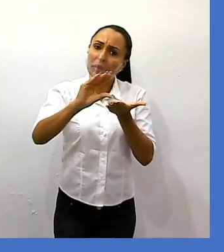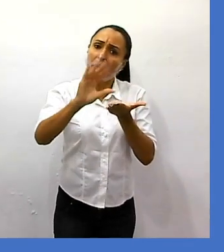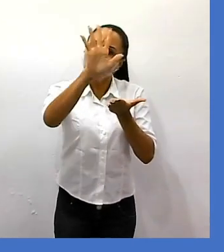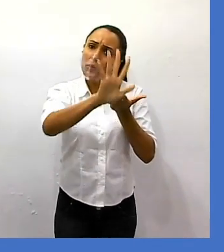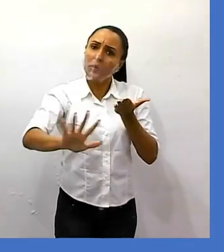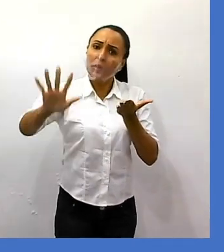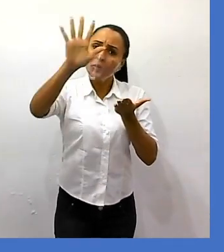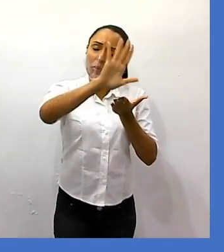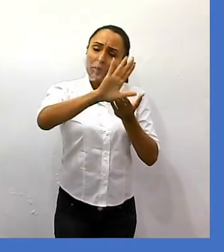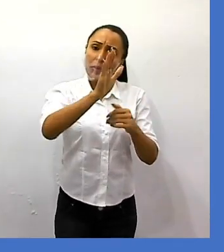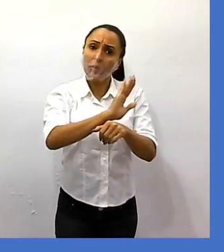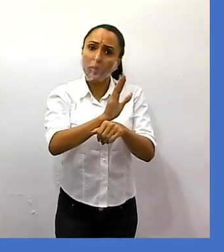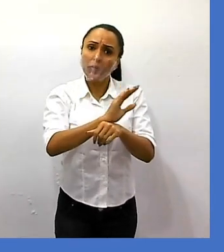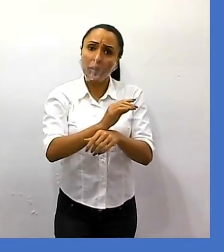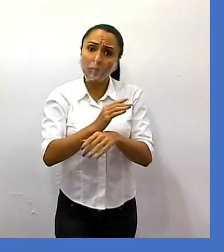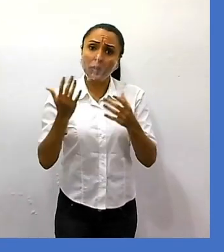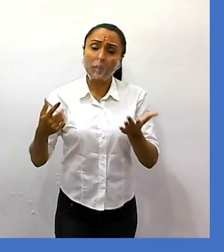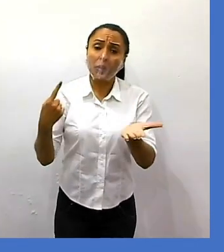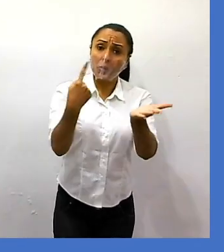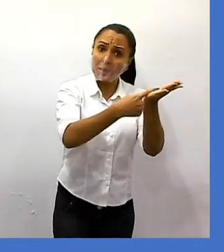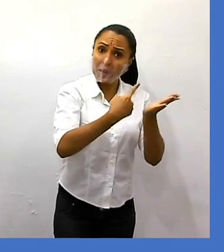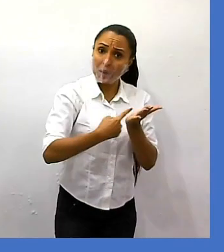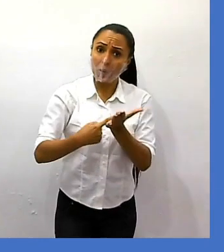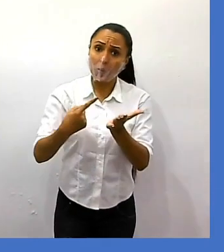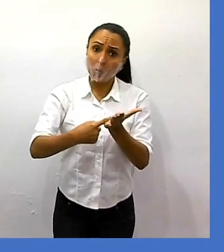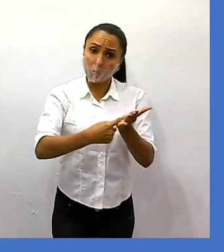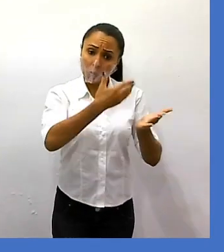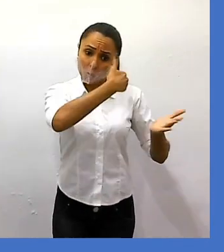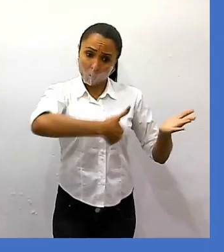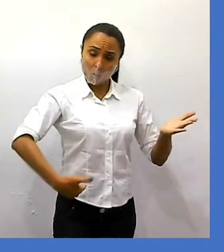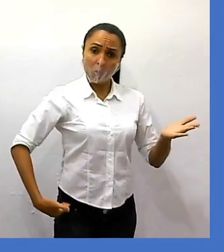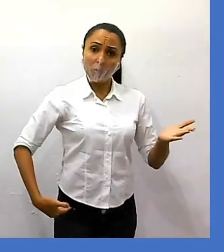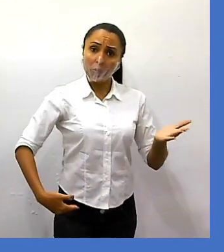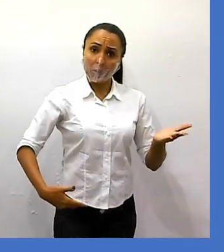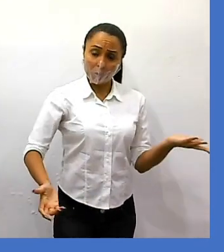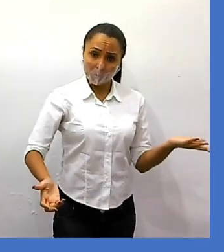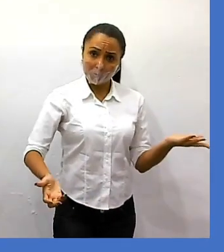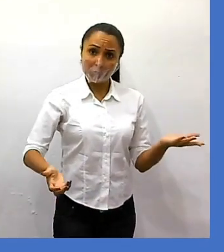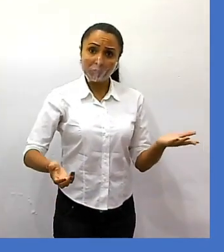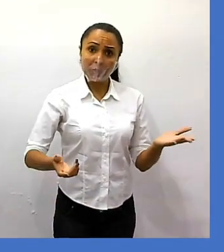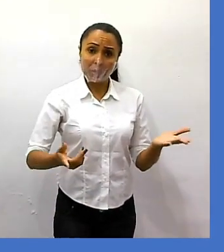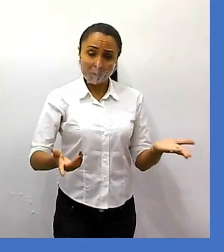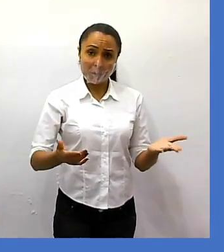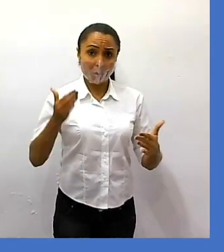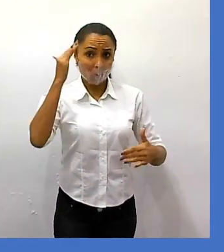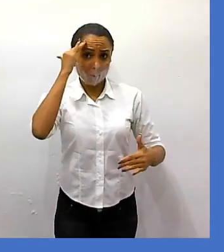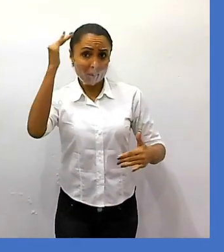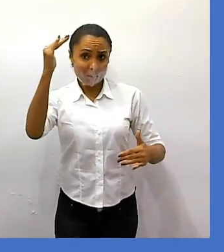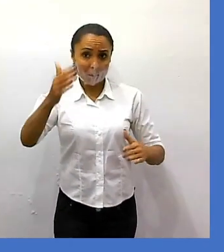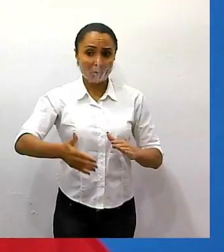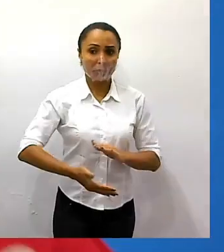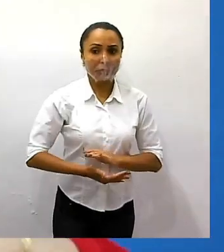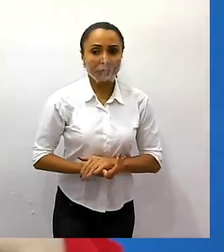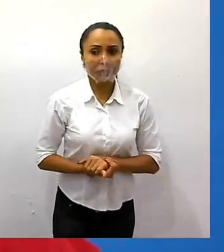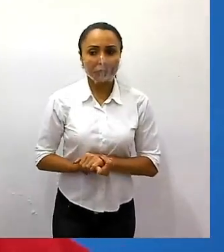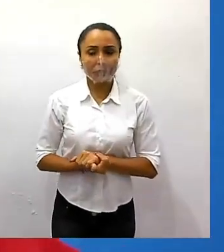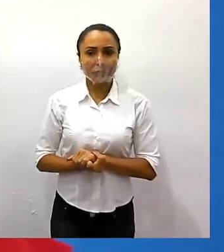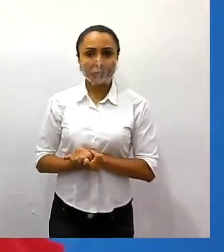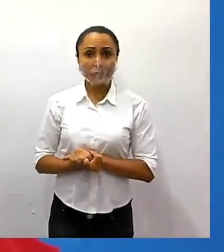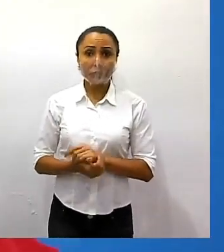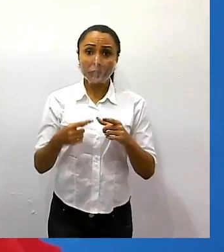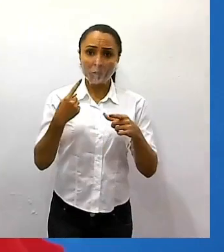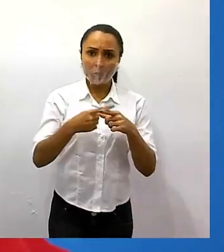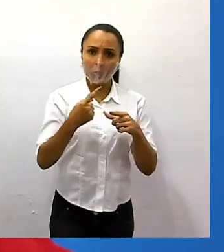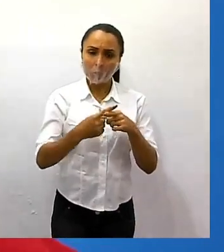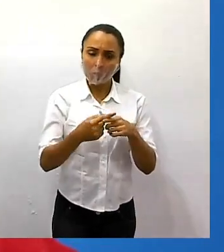que estivessem de acordo com as exigências do governo militar. Por quê? Corta para mim, Ana. Porque